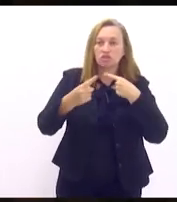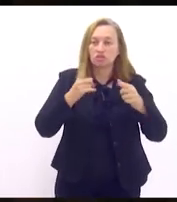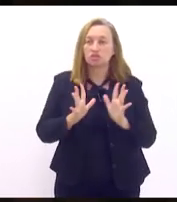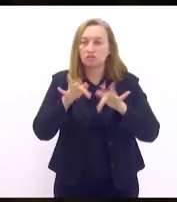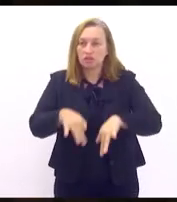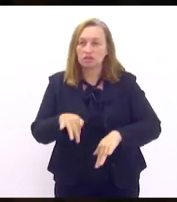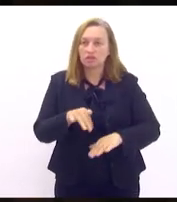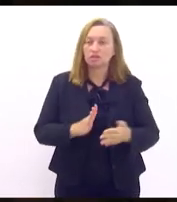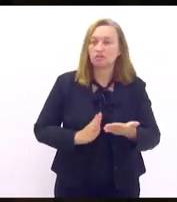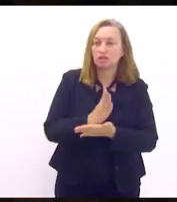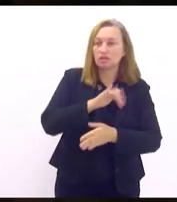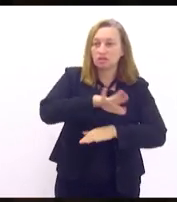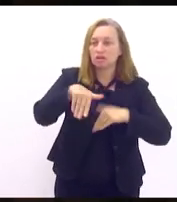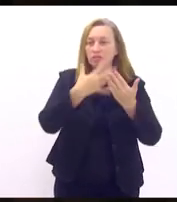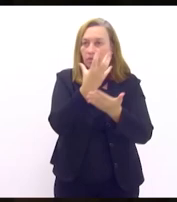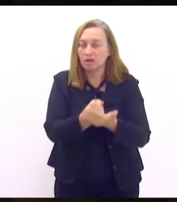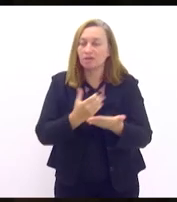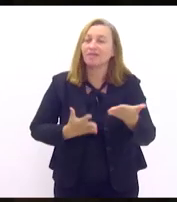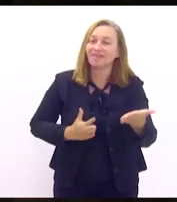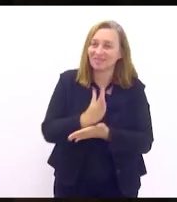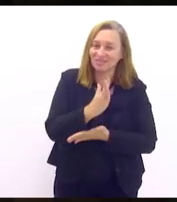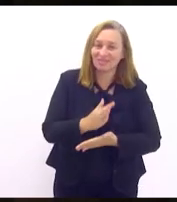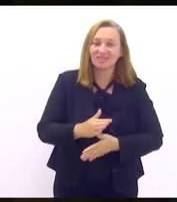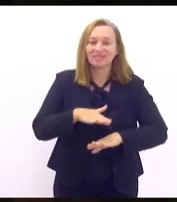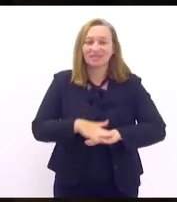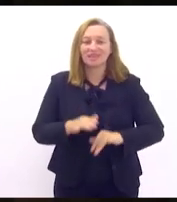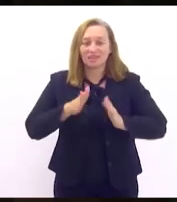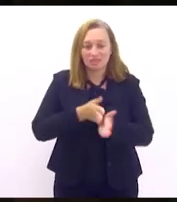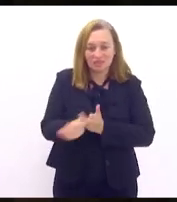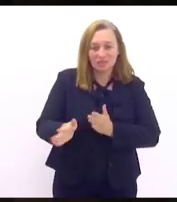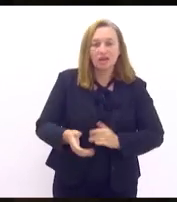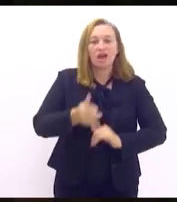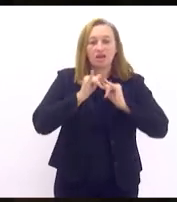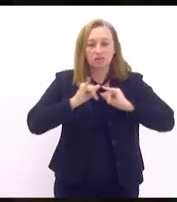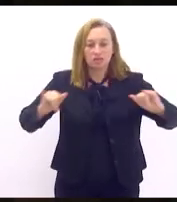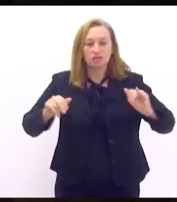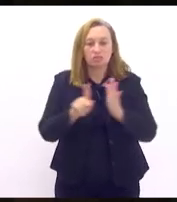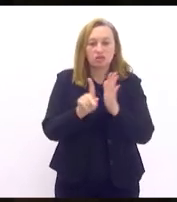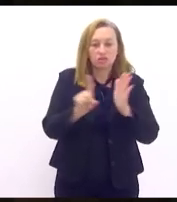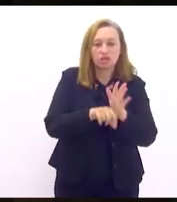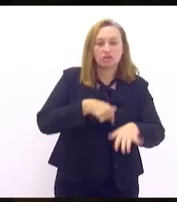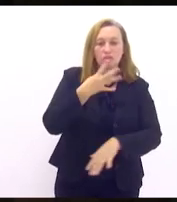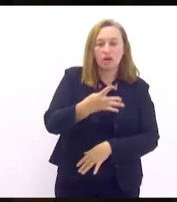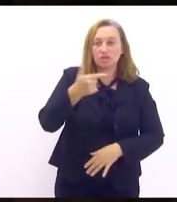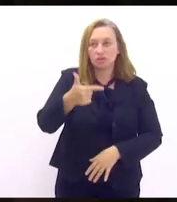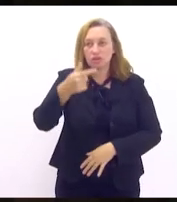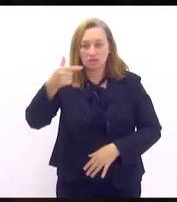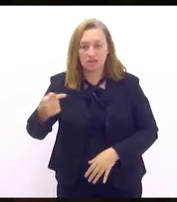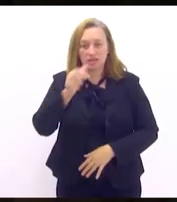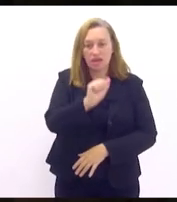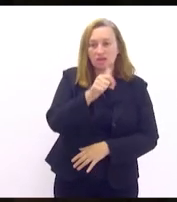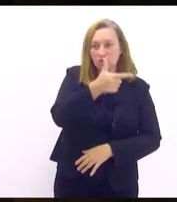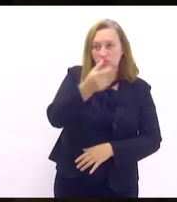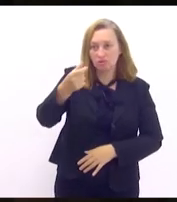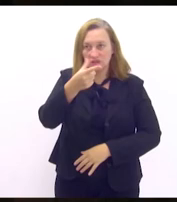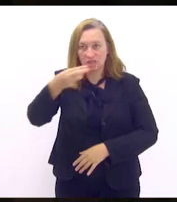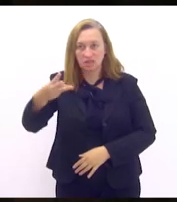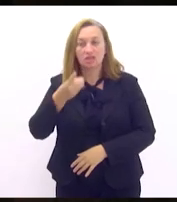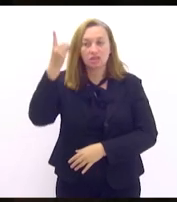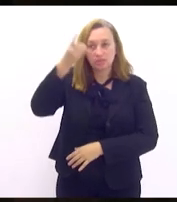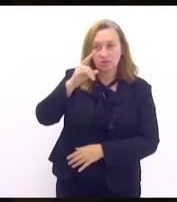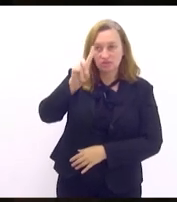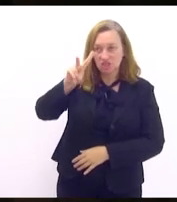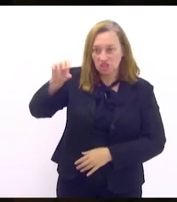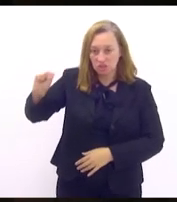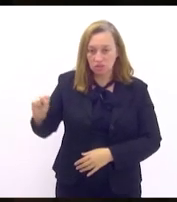os senhores que aprovam, mas como estão, aprovado, vai autógrafo. Anuncio o projeto de lei número 427-A de 23, de autoria do deputado